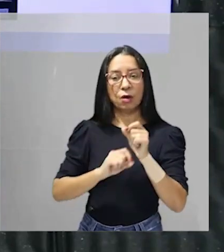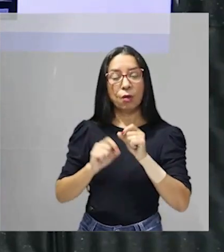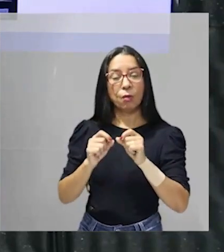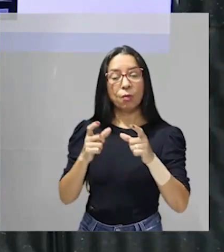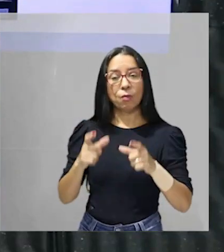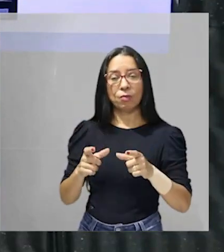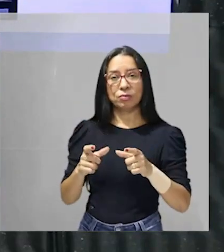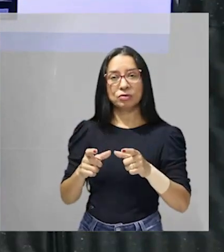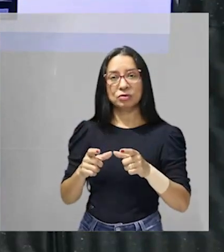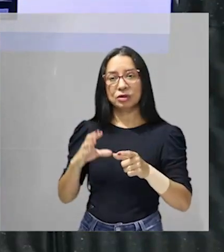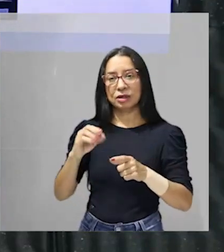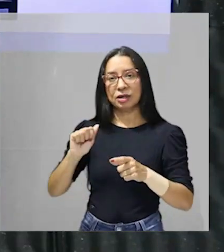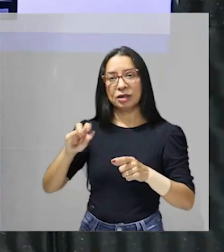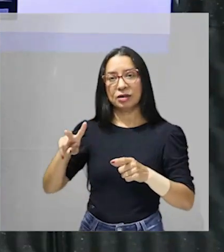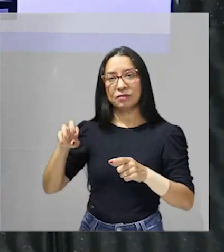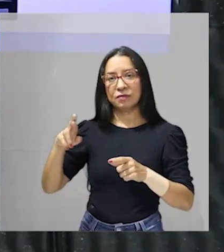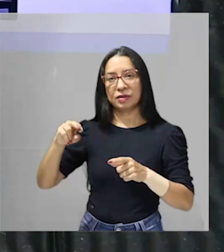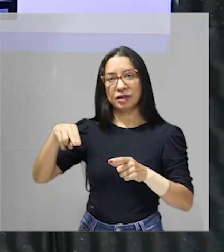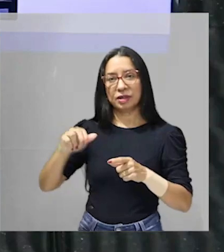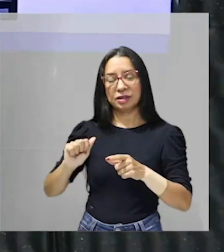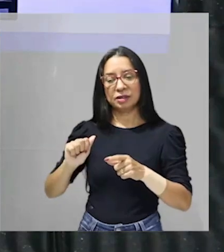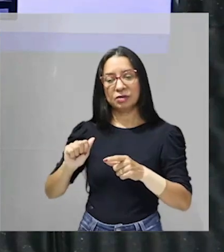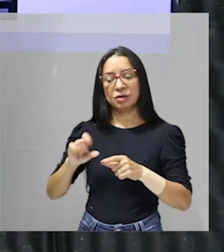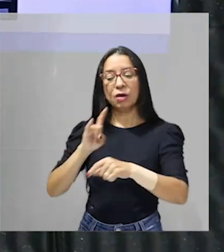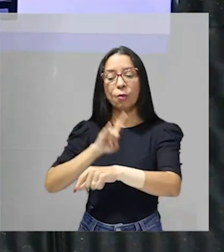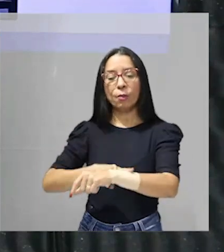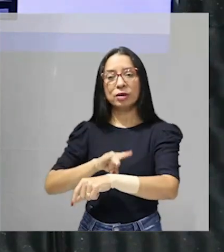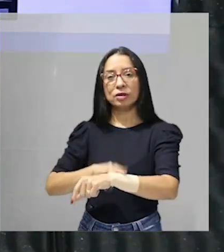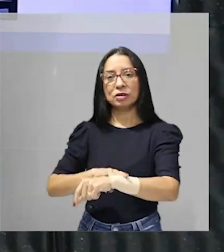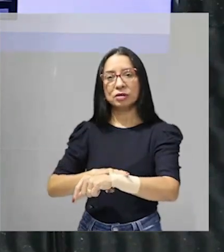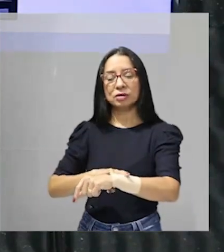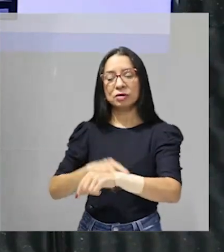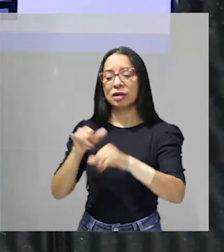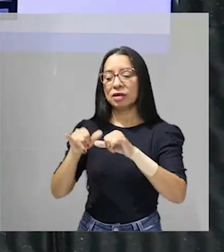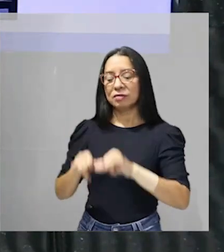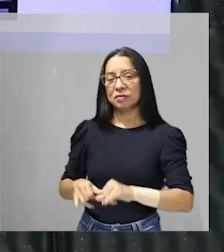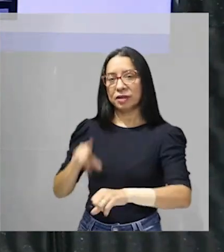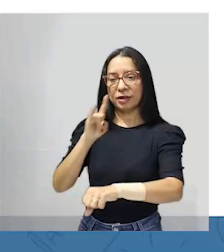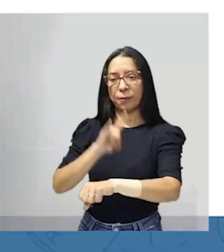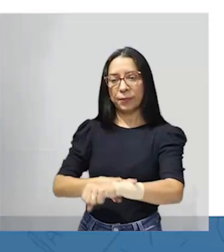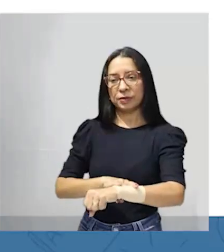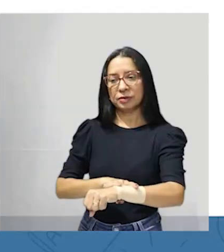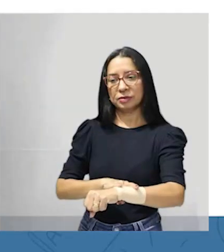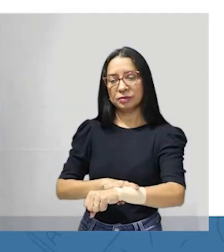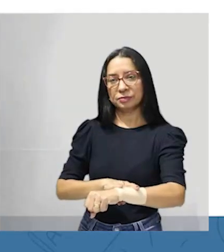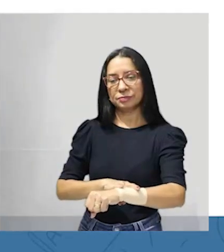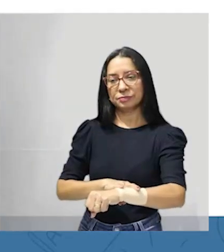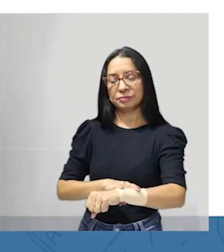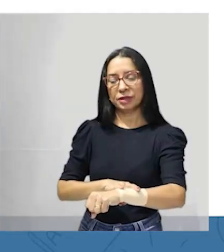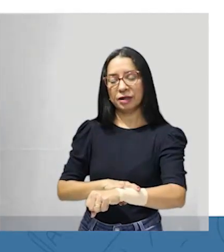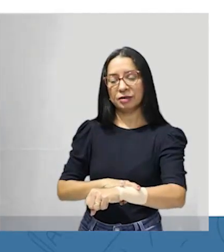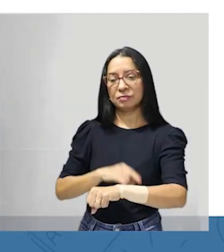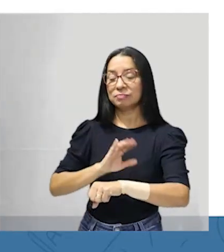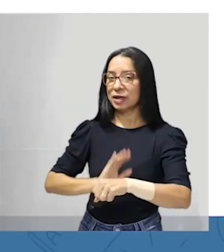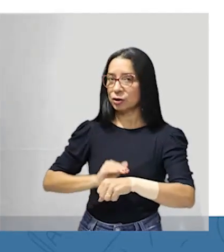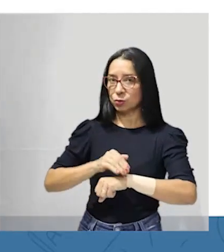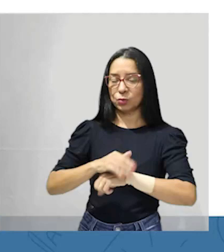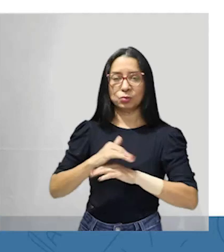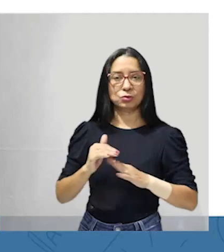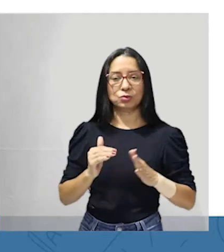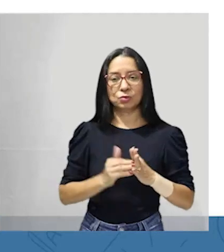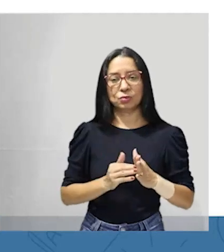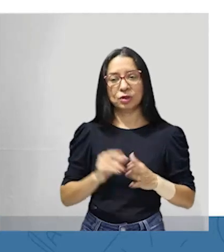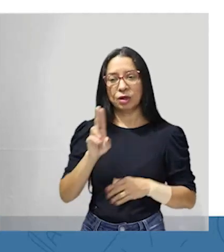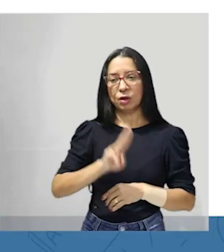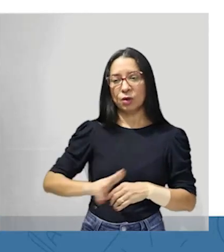que ele tava dizendo era o banheiro e eles foram e Ficaram presos dentro do banheiro na caverna e lá eles passaram a noite o Will Smith utilizou